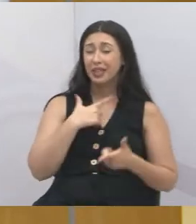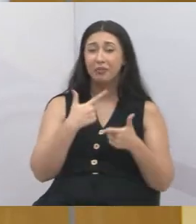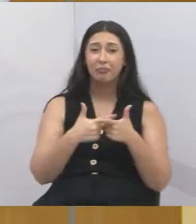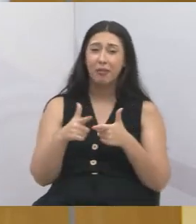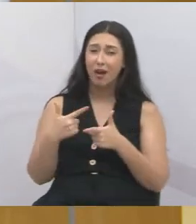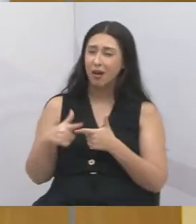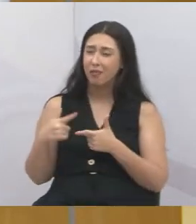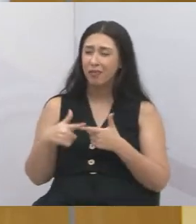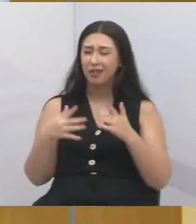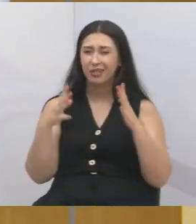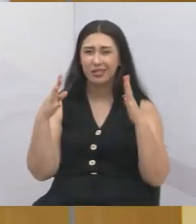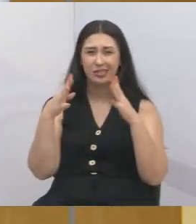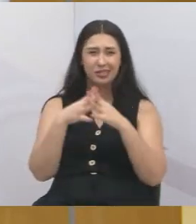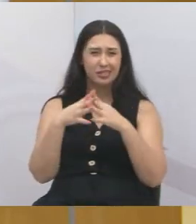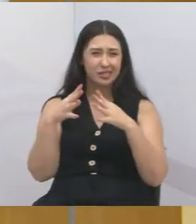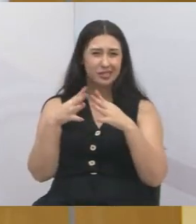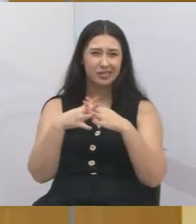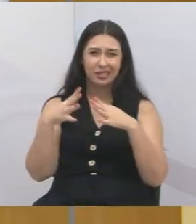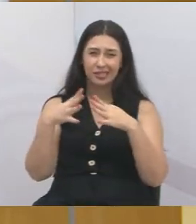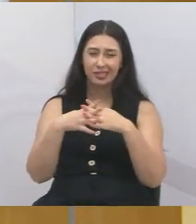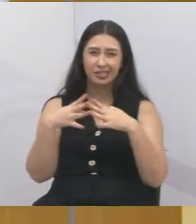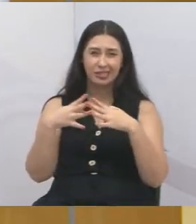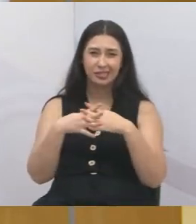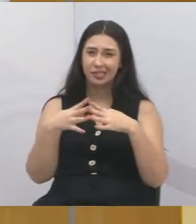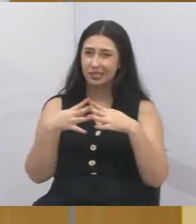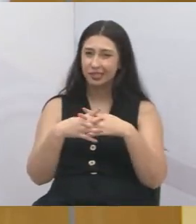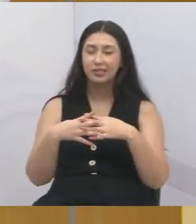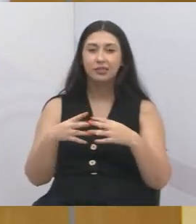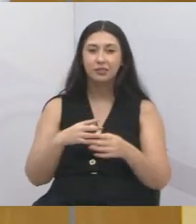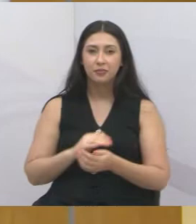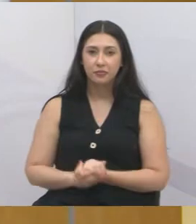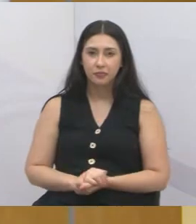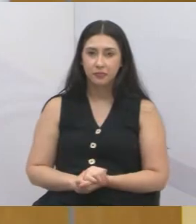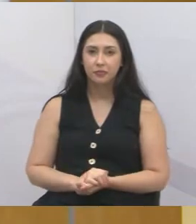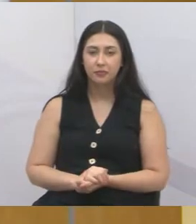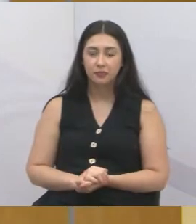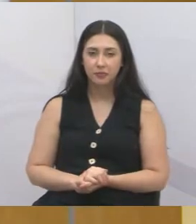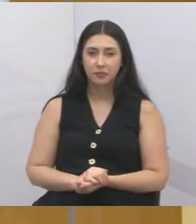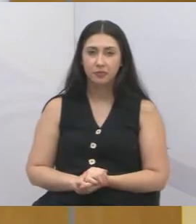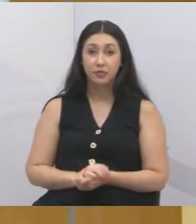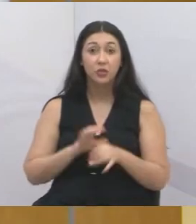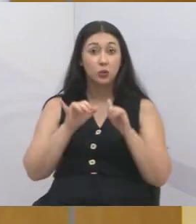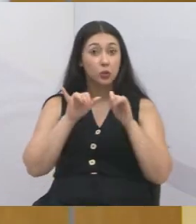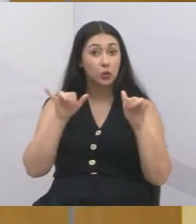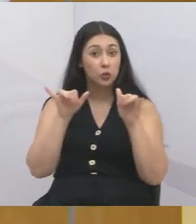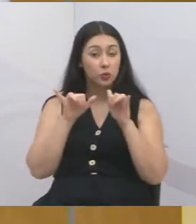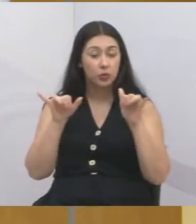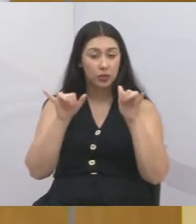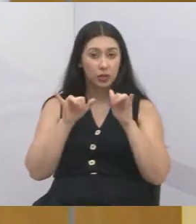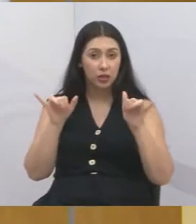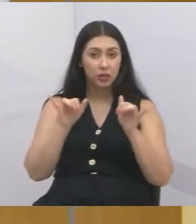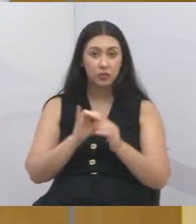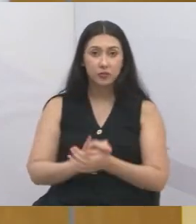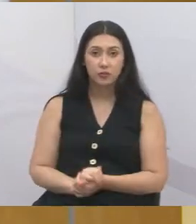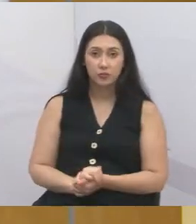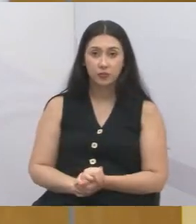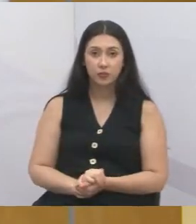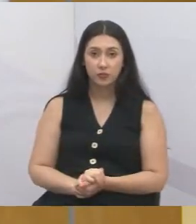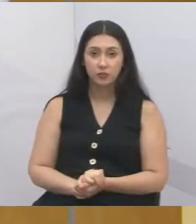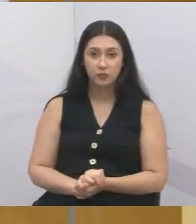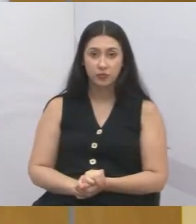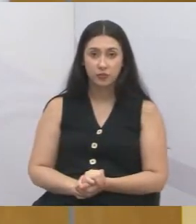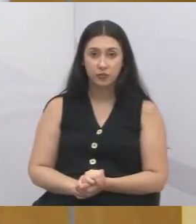a respeito disso, muita confusão. E nesse comunicado,